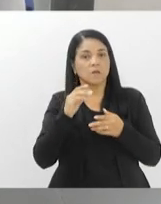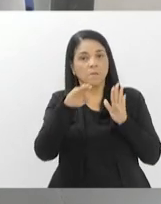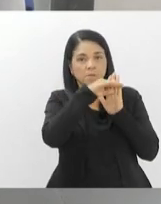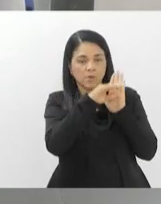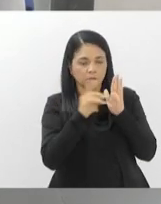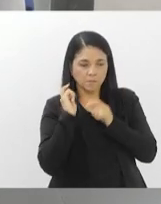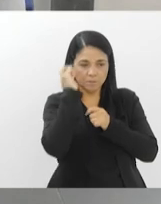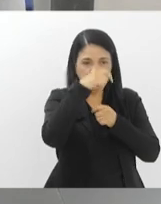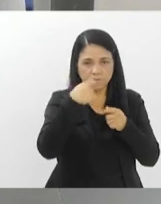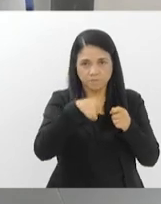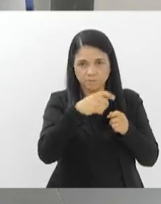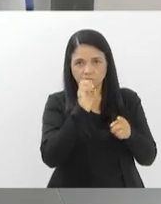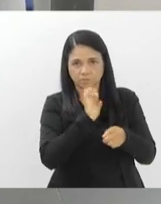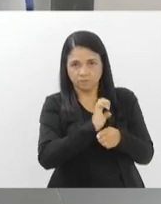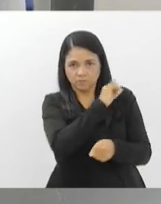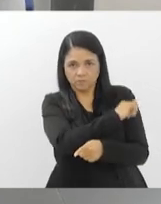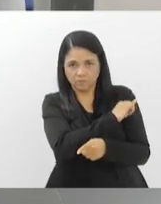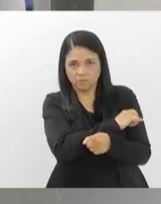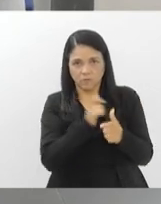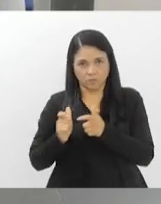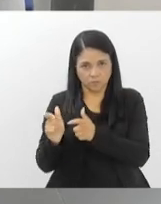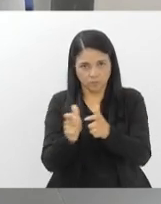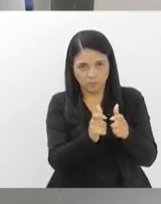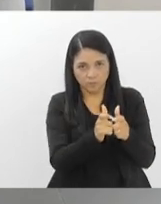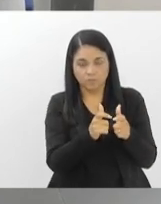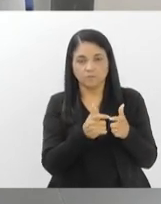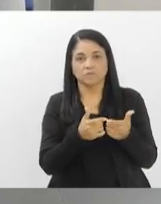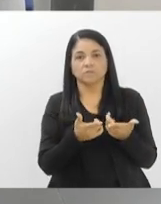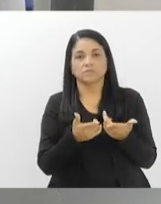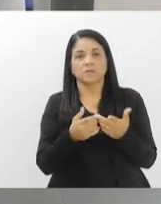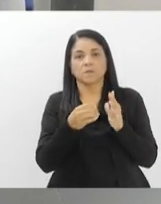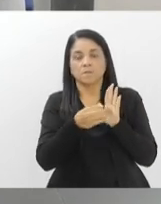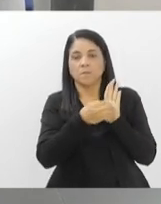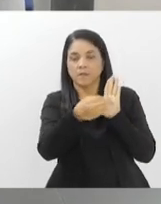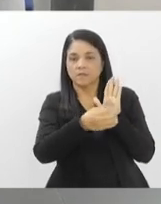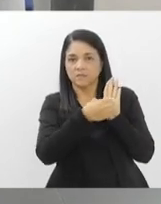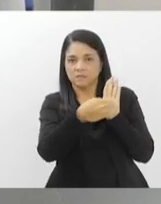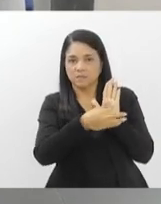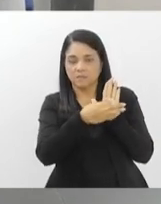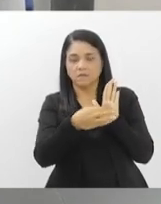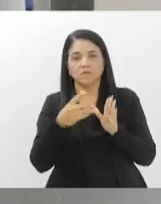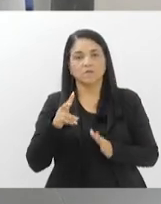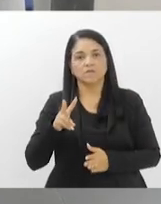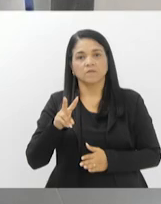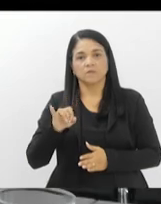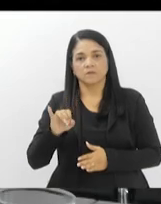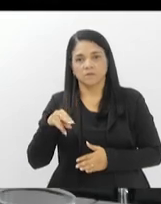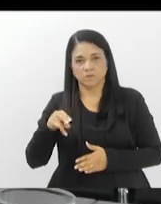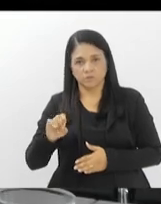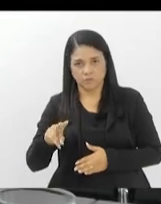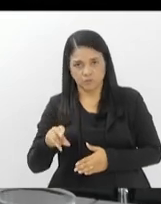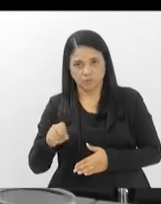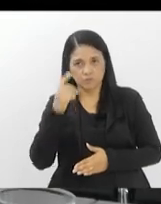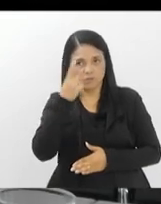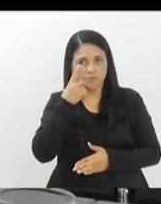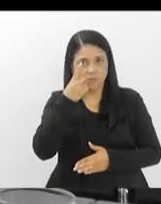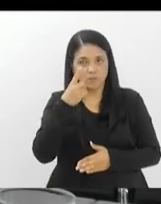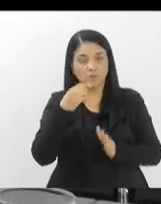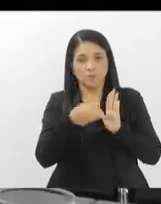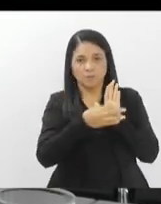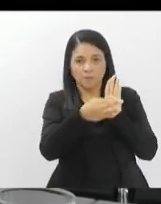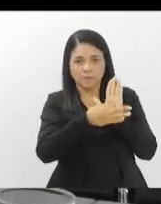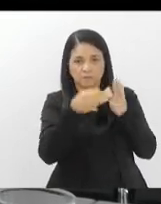Rio de Janeiro e da outras providências. Para parecer, deputado Vinícius Cozzolino. Senhor presidente, parecer